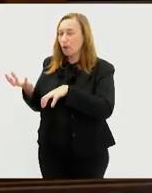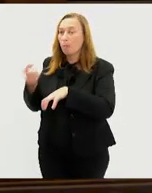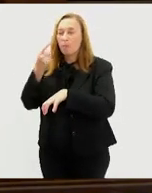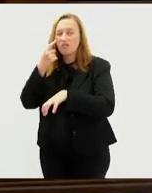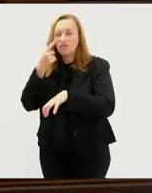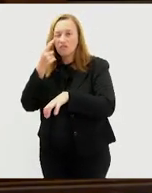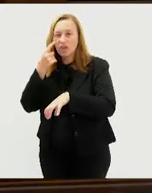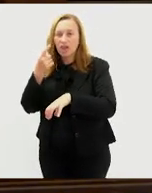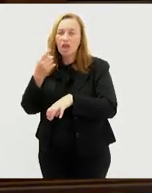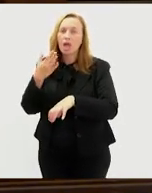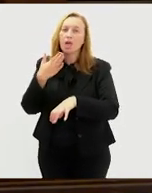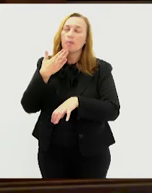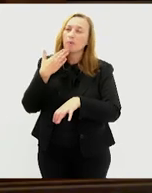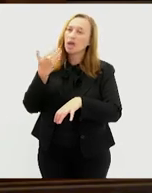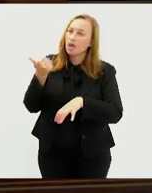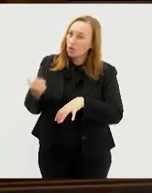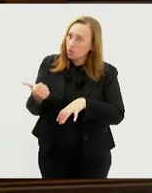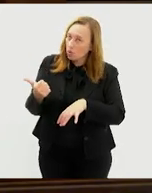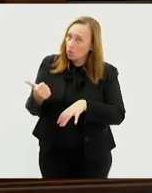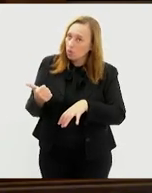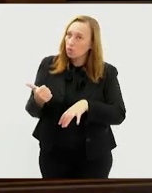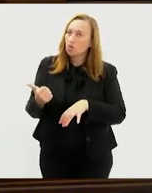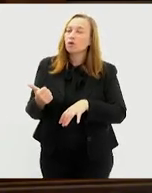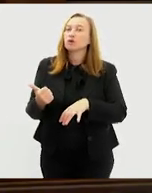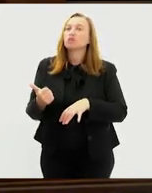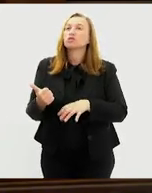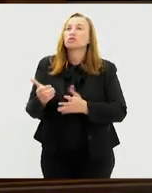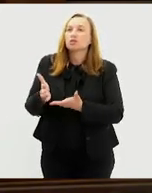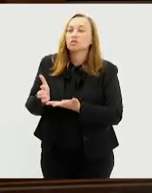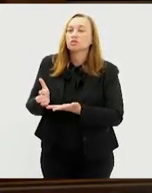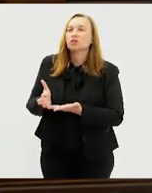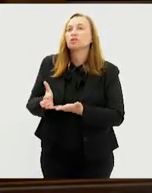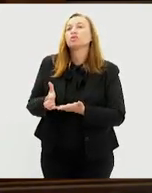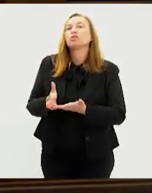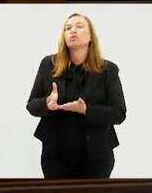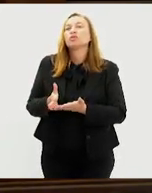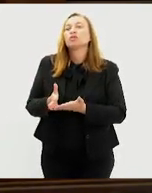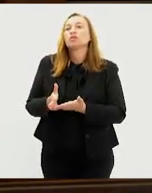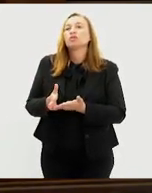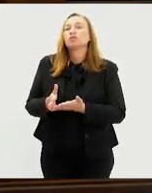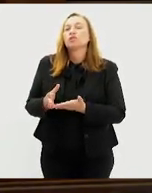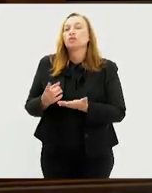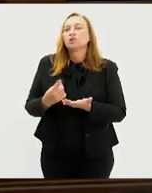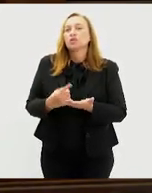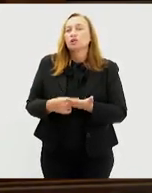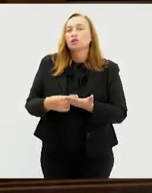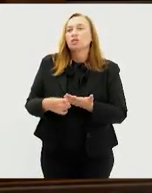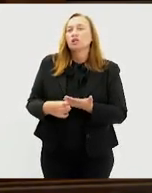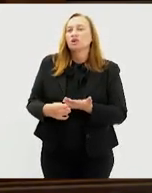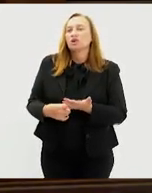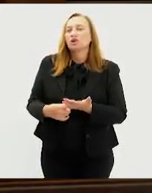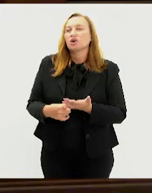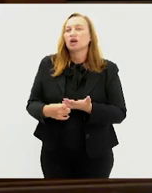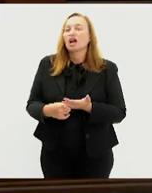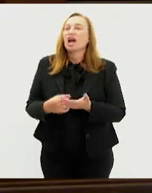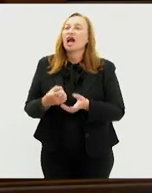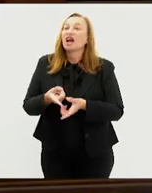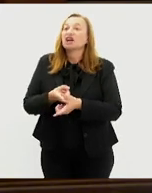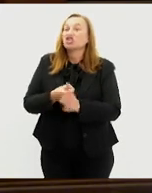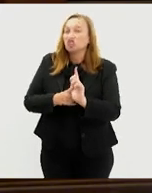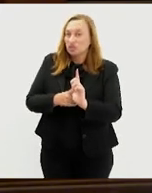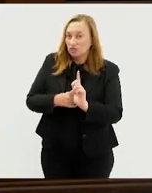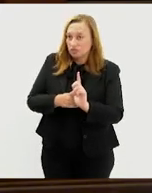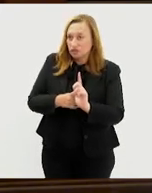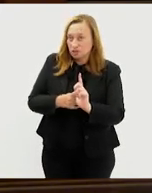em profundidade o regime de recuperação fiscal e que a o serviço da dívida possa ter